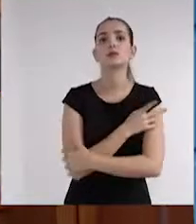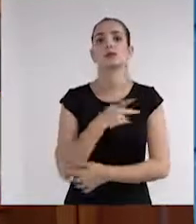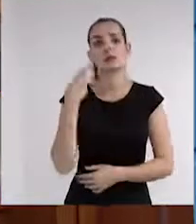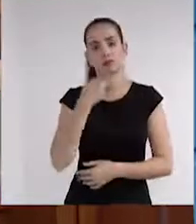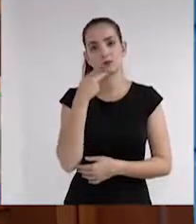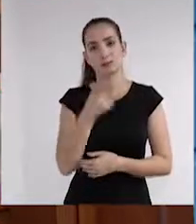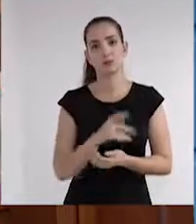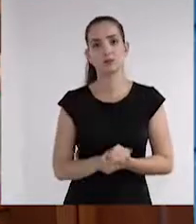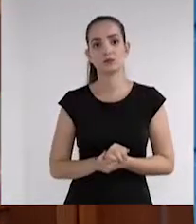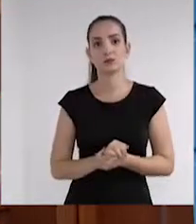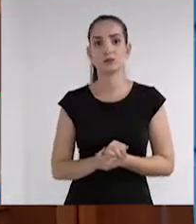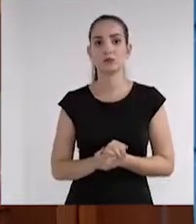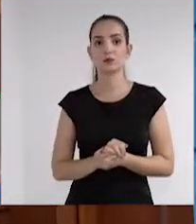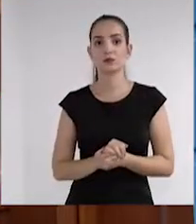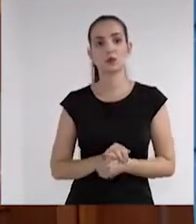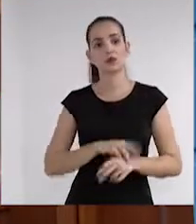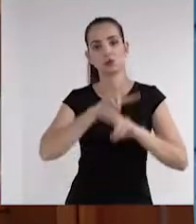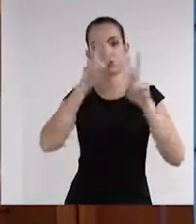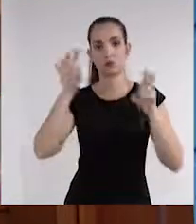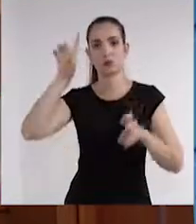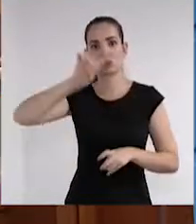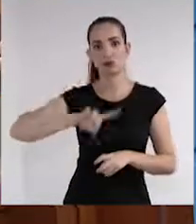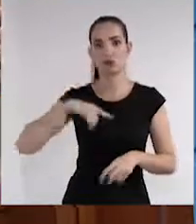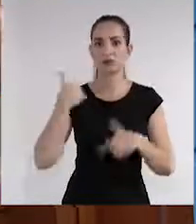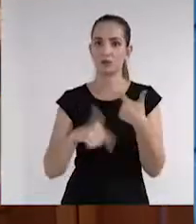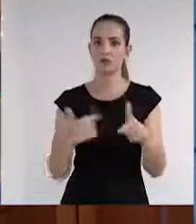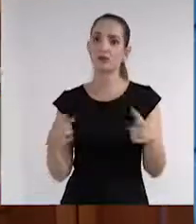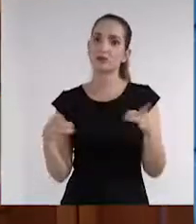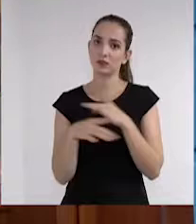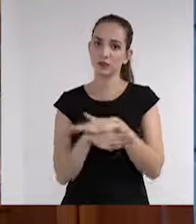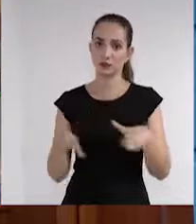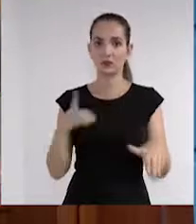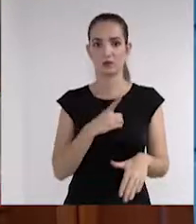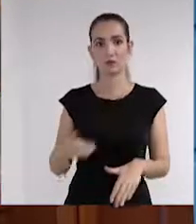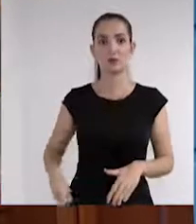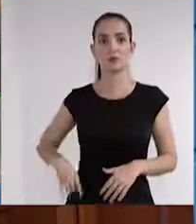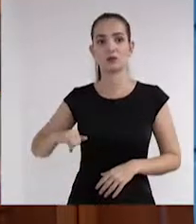aqui sobre o Dia do Trabalhador. Encerrando, o deputado João